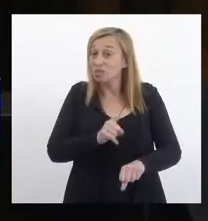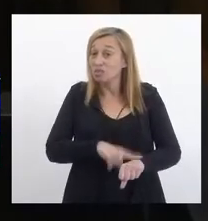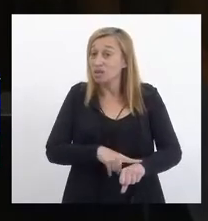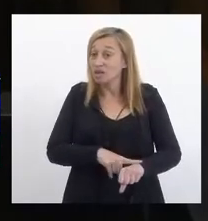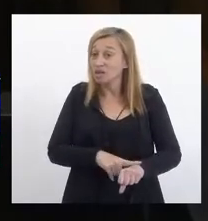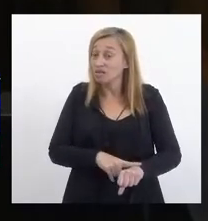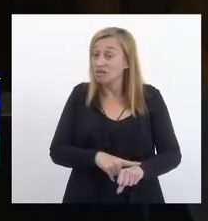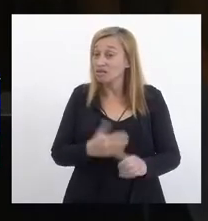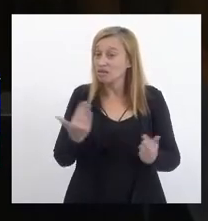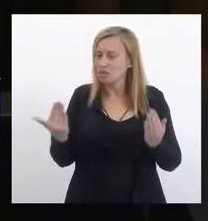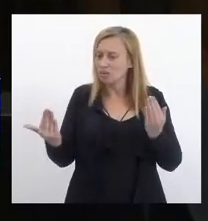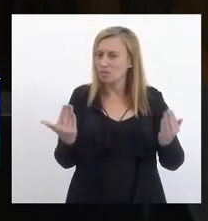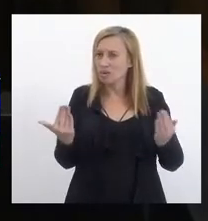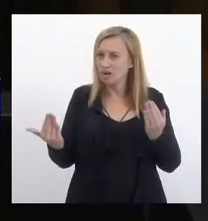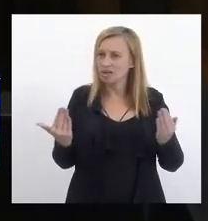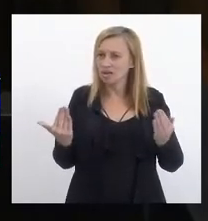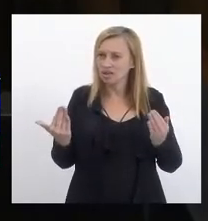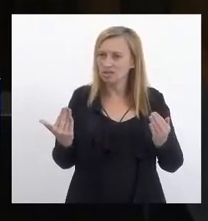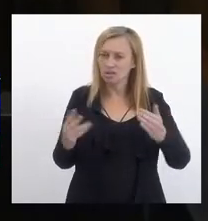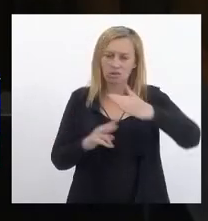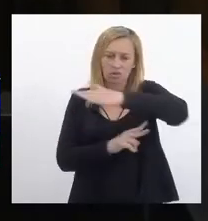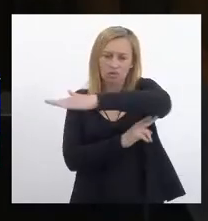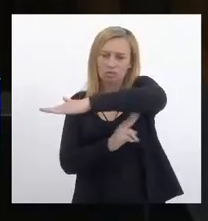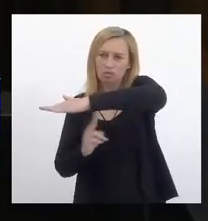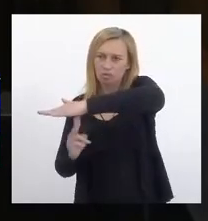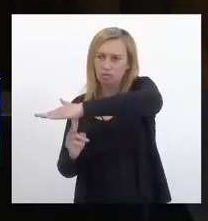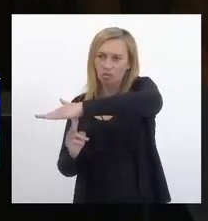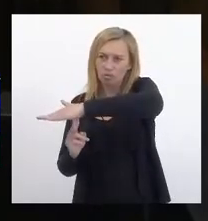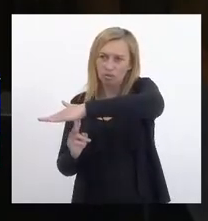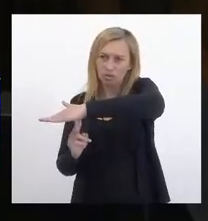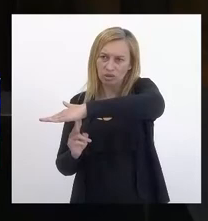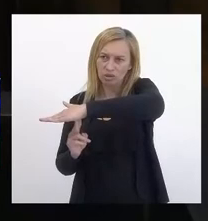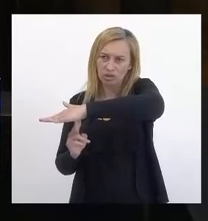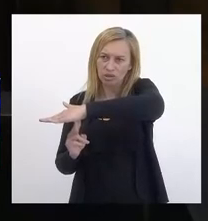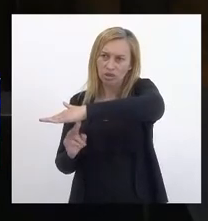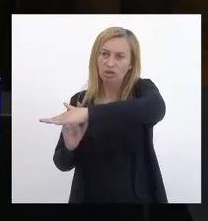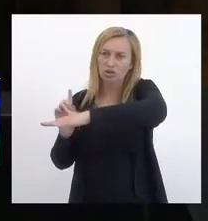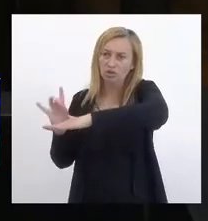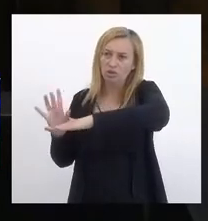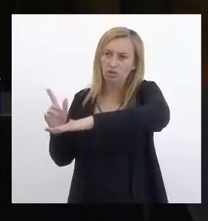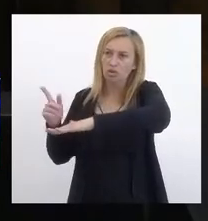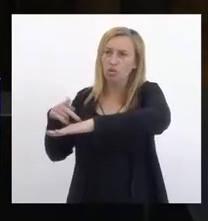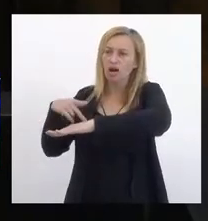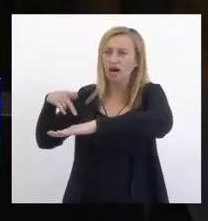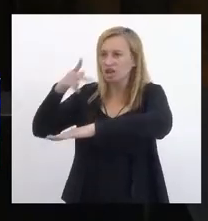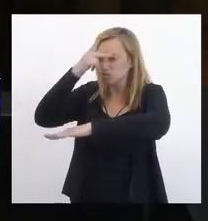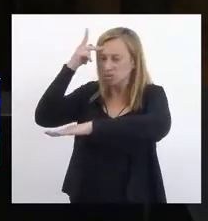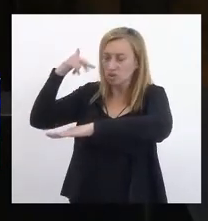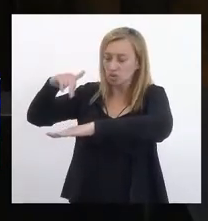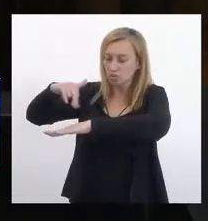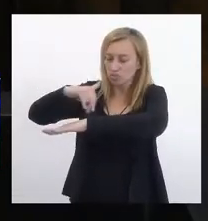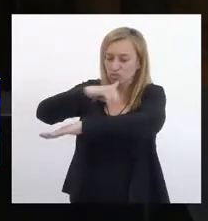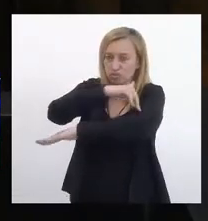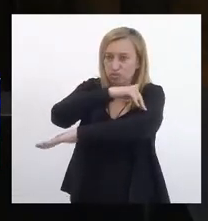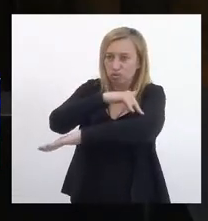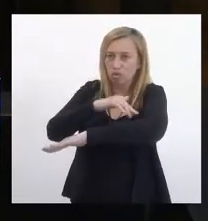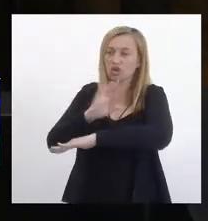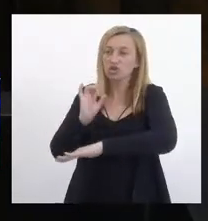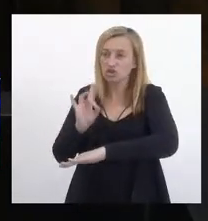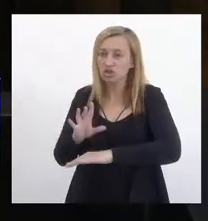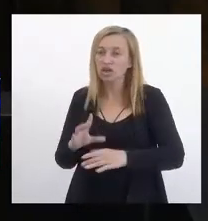fazer o paliativo e fazer uma ponte de paliativo para apenas a população passar, ela já deixou